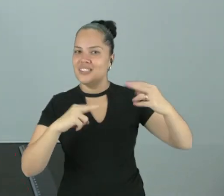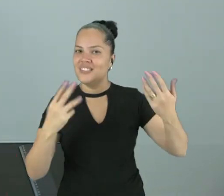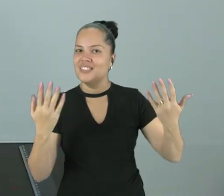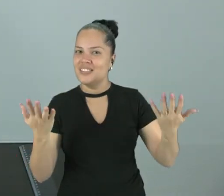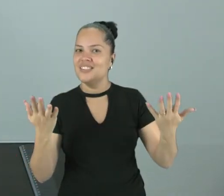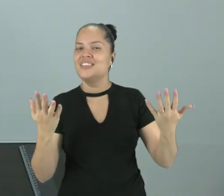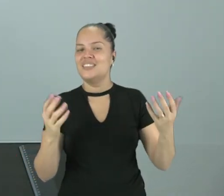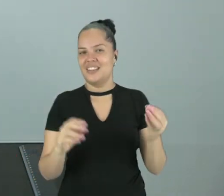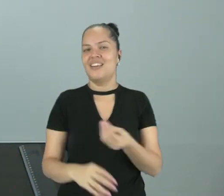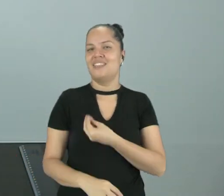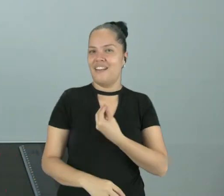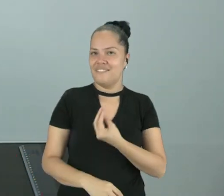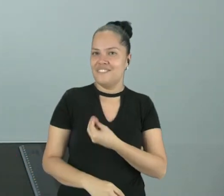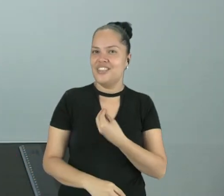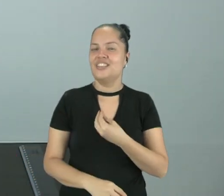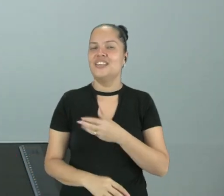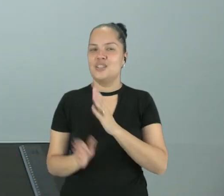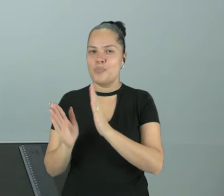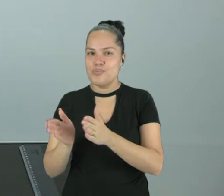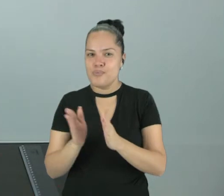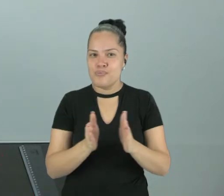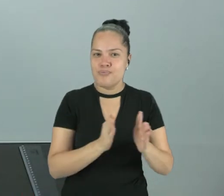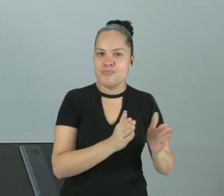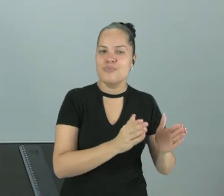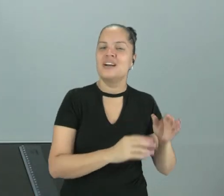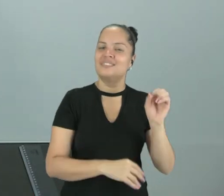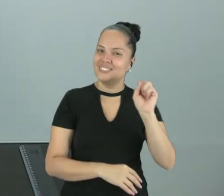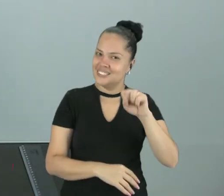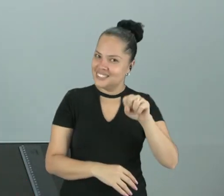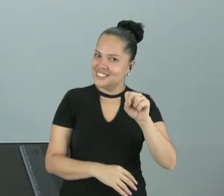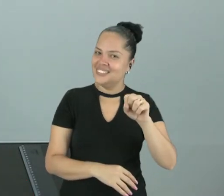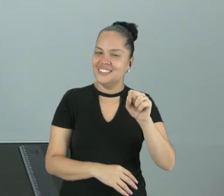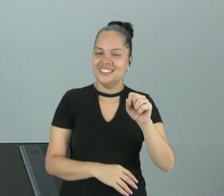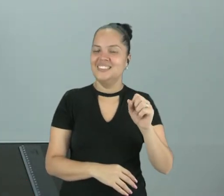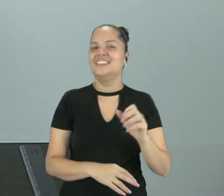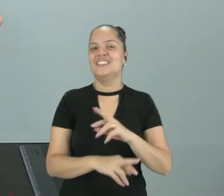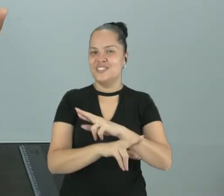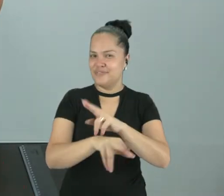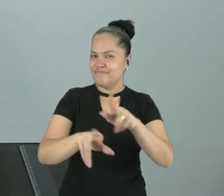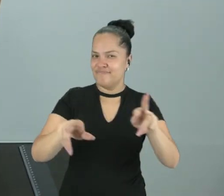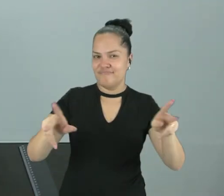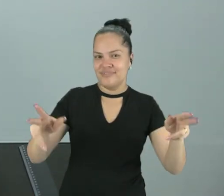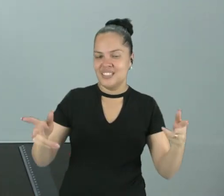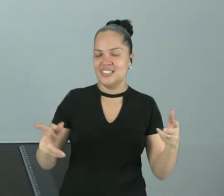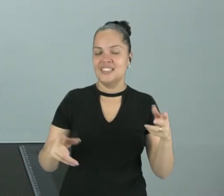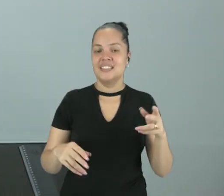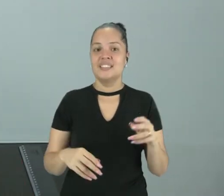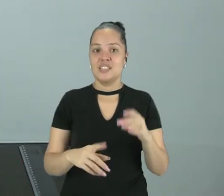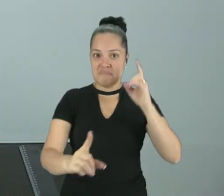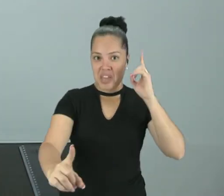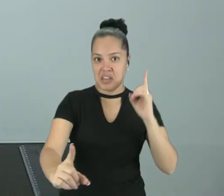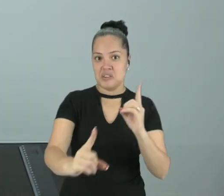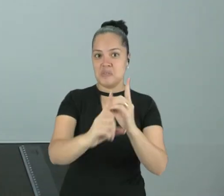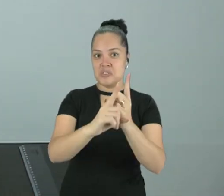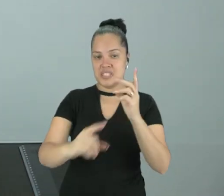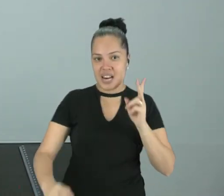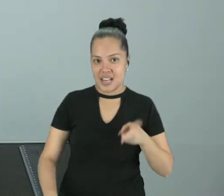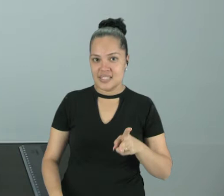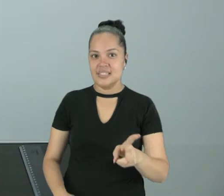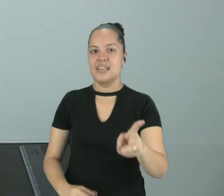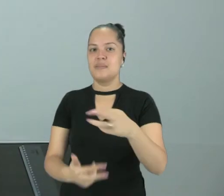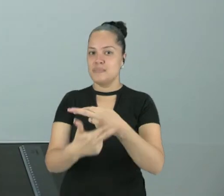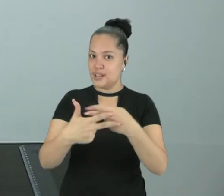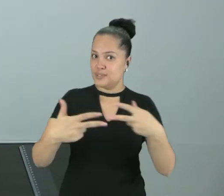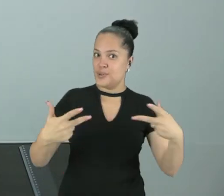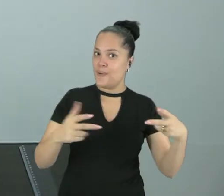durante o seu tempo de vida né várias festas e sempre você vai encontrar alguns né desses